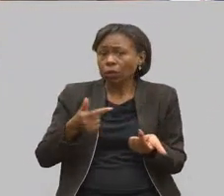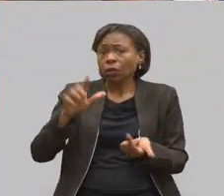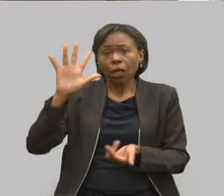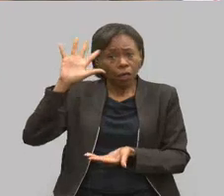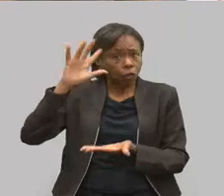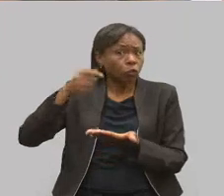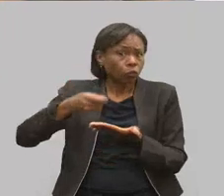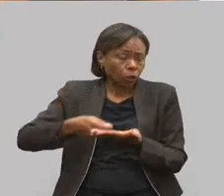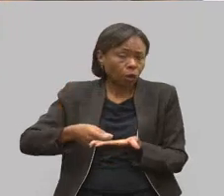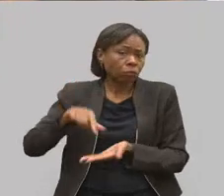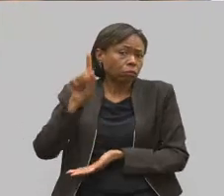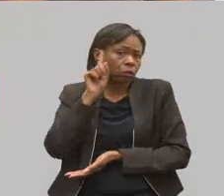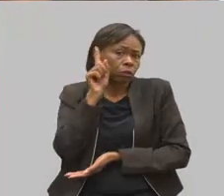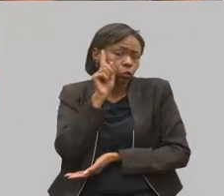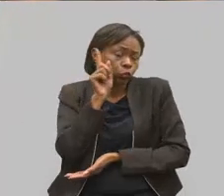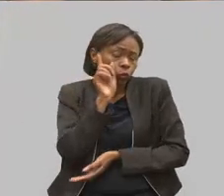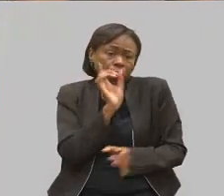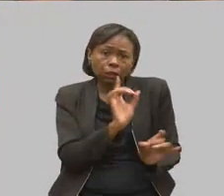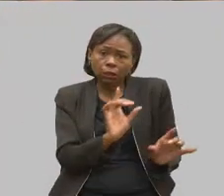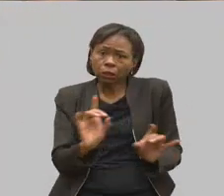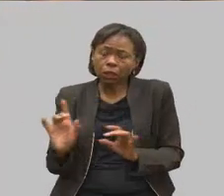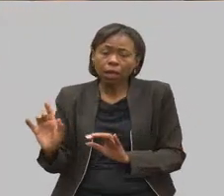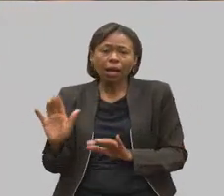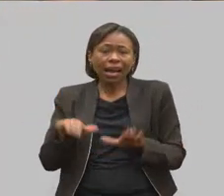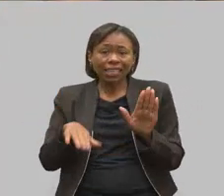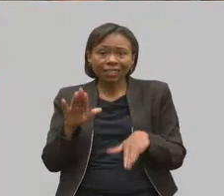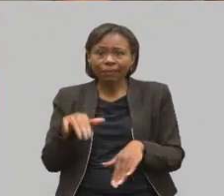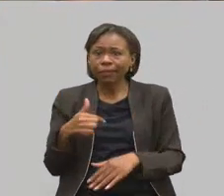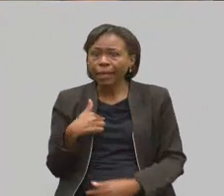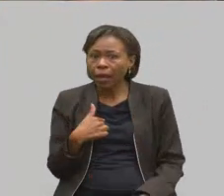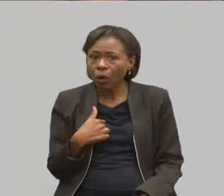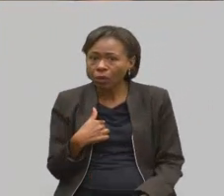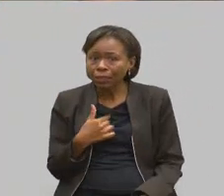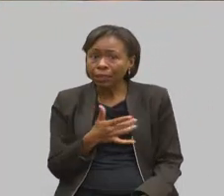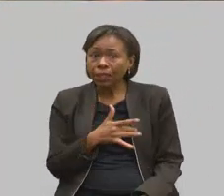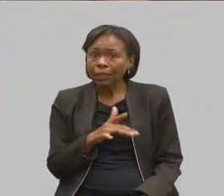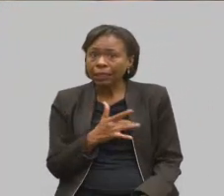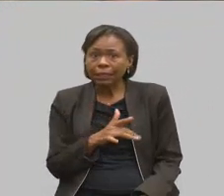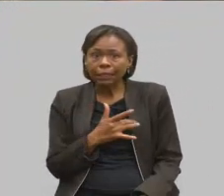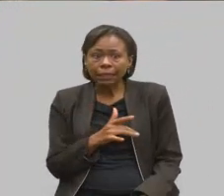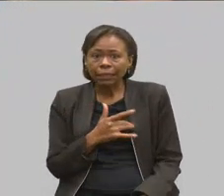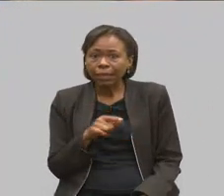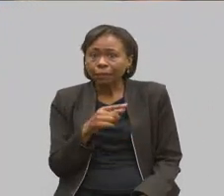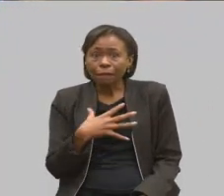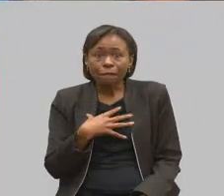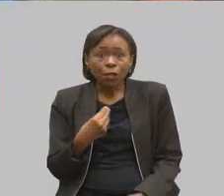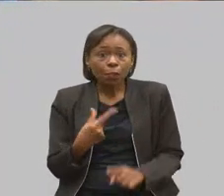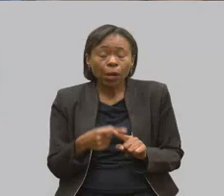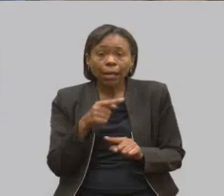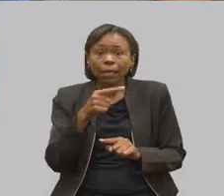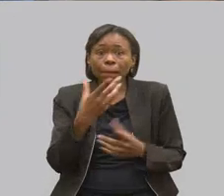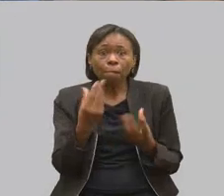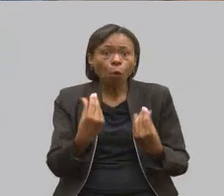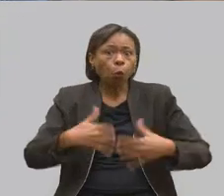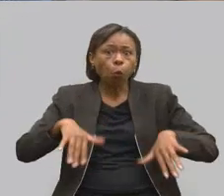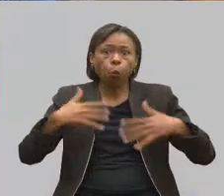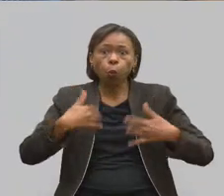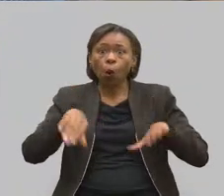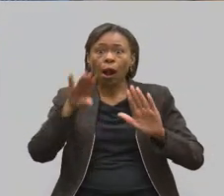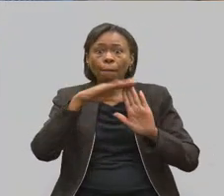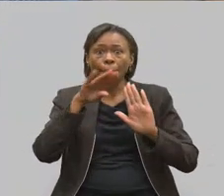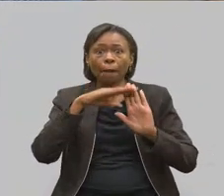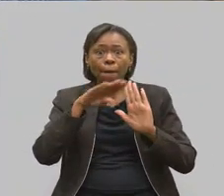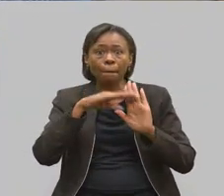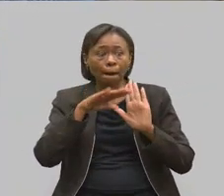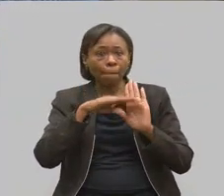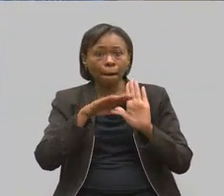a dia e e tem dia que eu tenho pena dele sabia a agenda dele tem dia que é mais lotada do que a minha porque ele tem